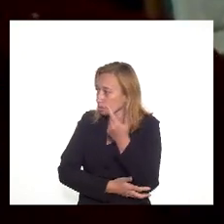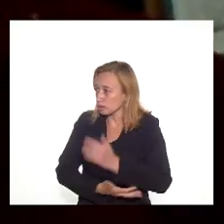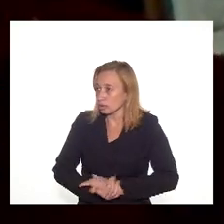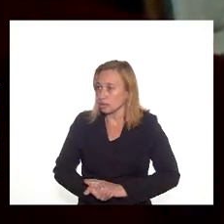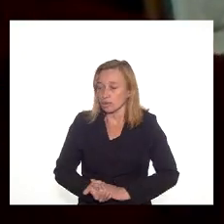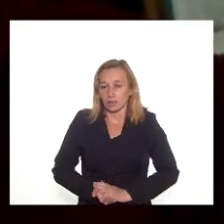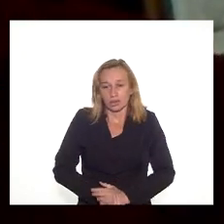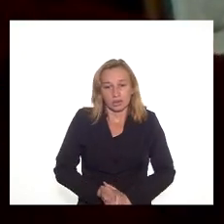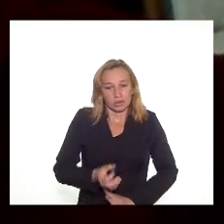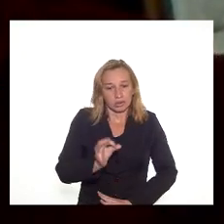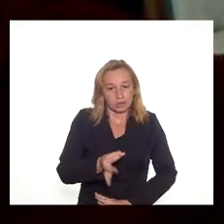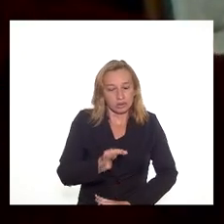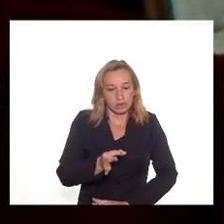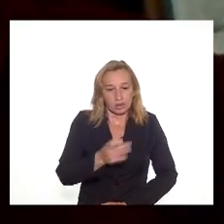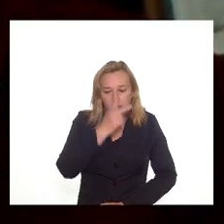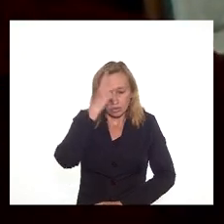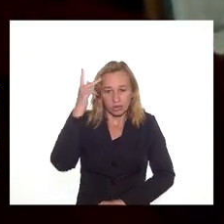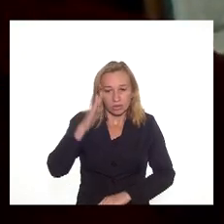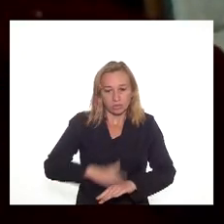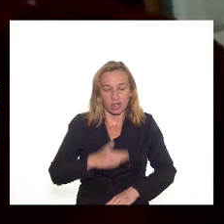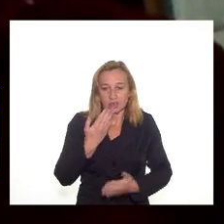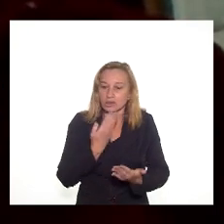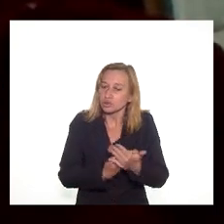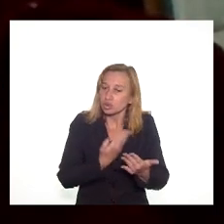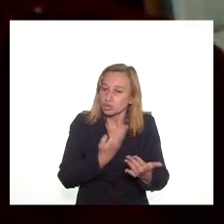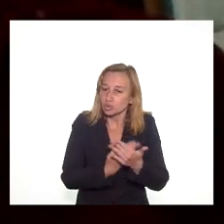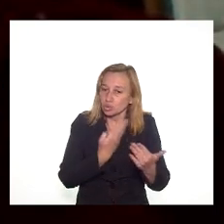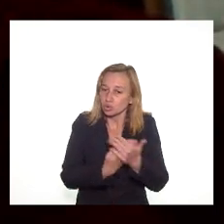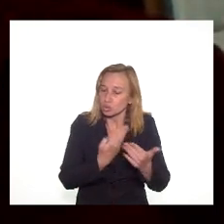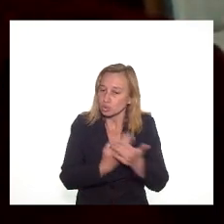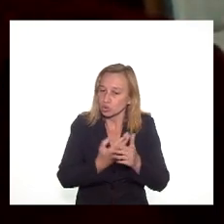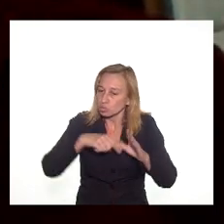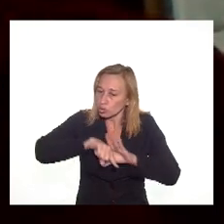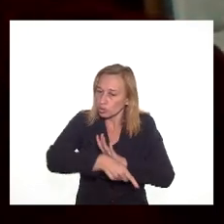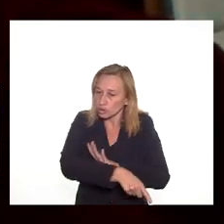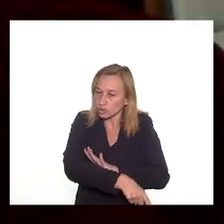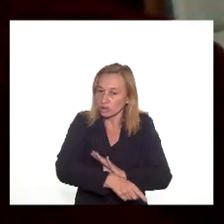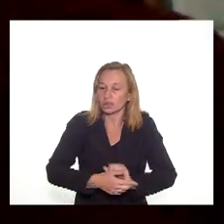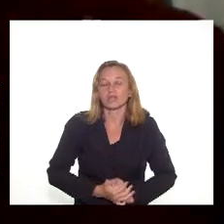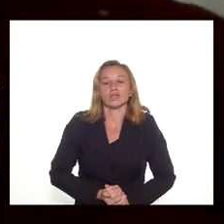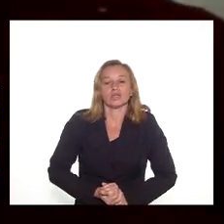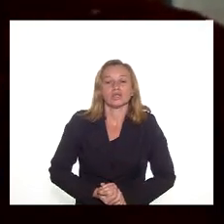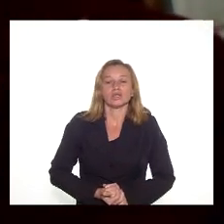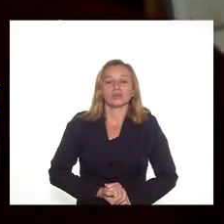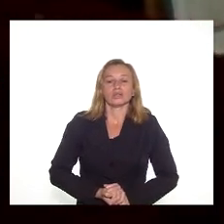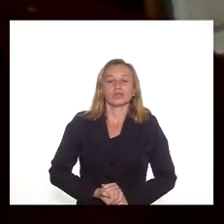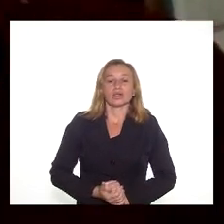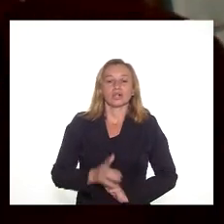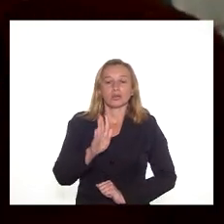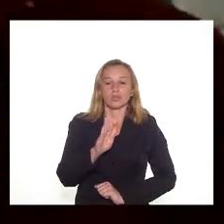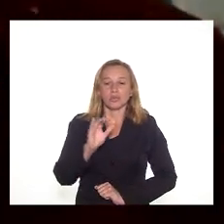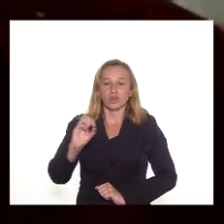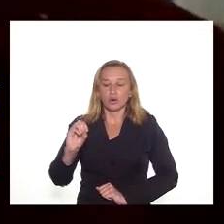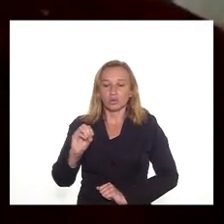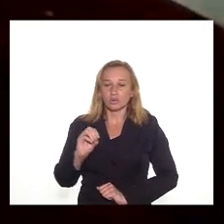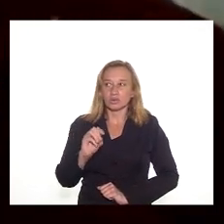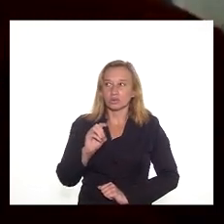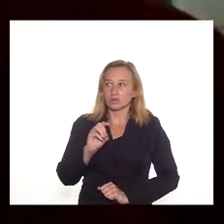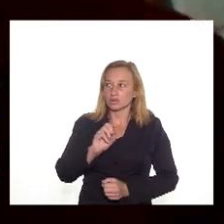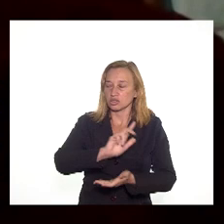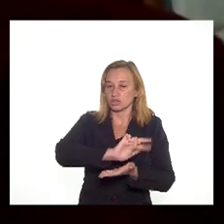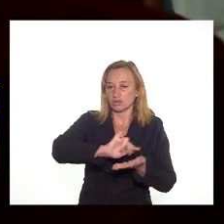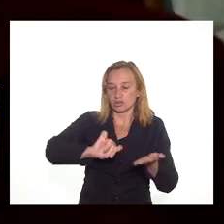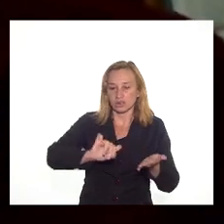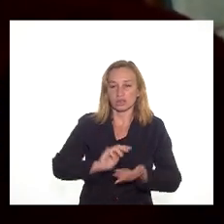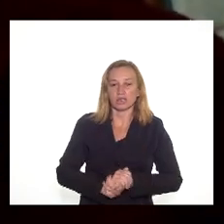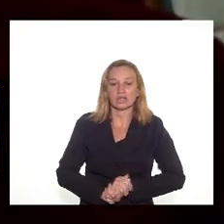é uma das pessoas que mais estuda, né, com profundidade a biodiversidade, né. Eu tenho certeza